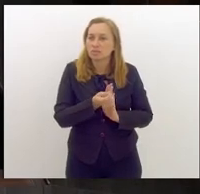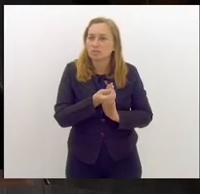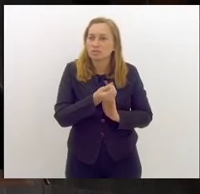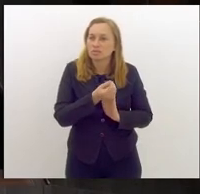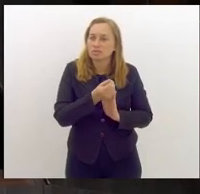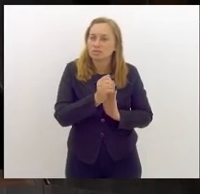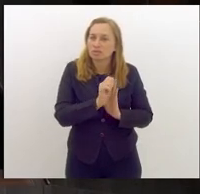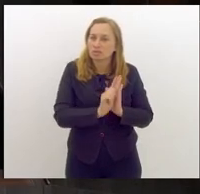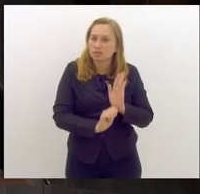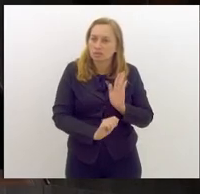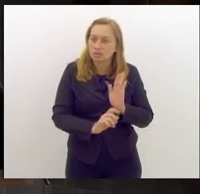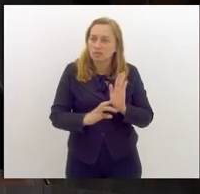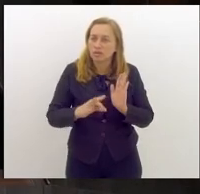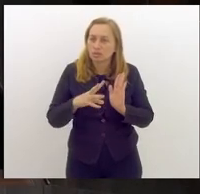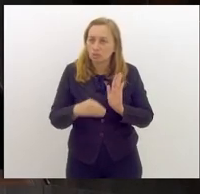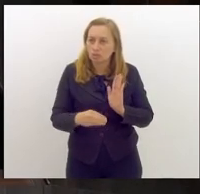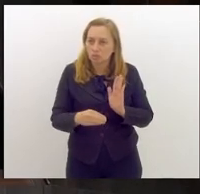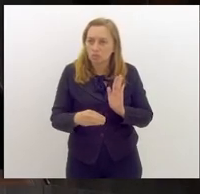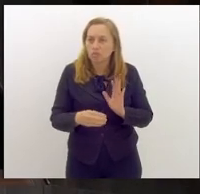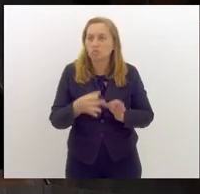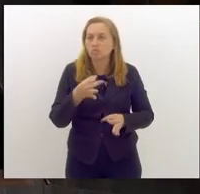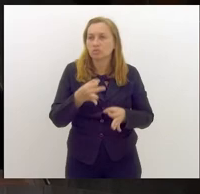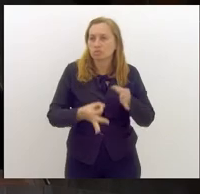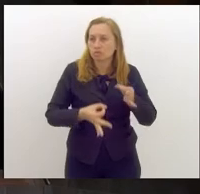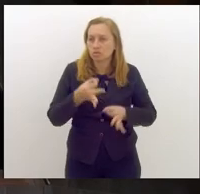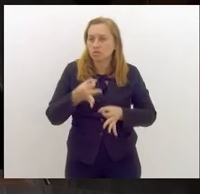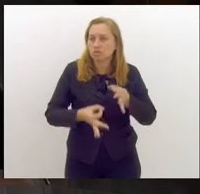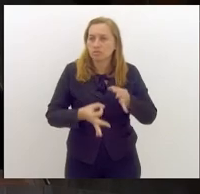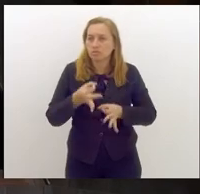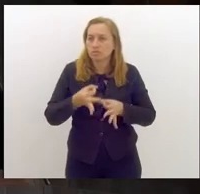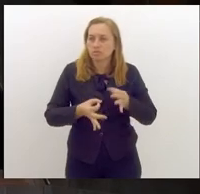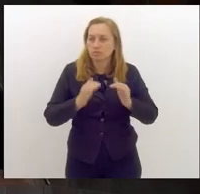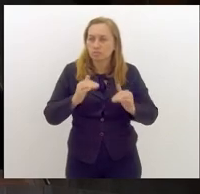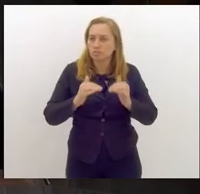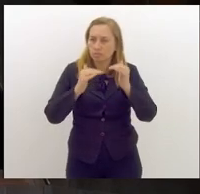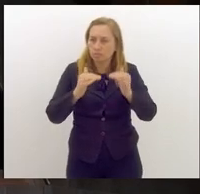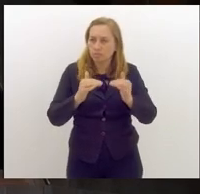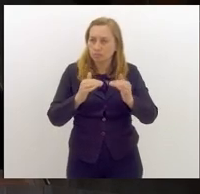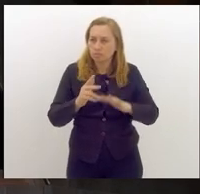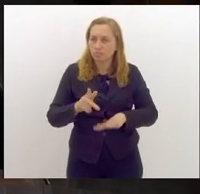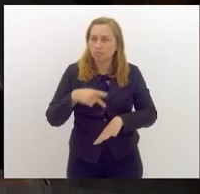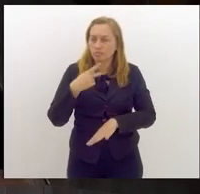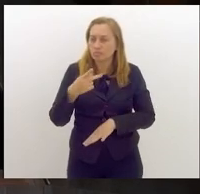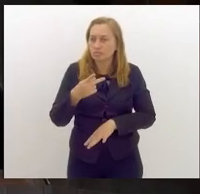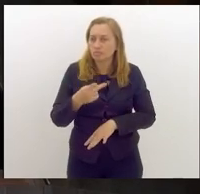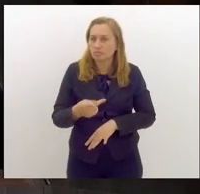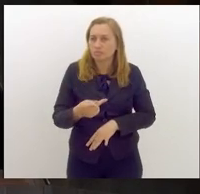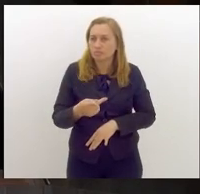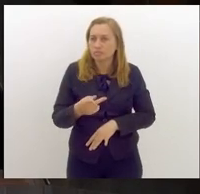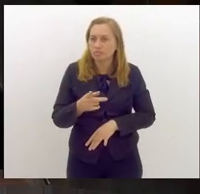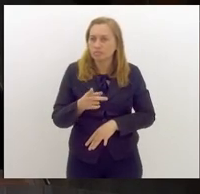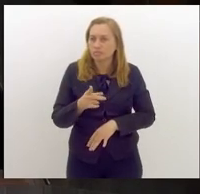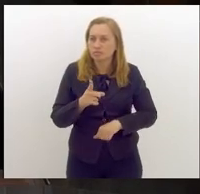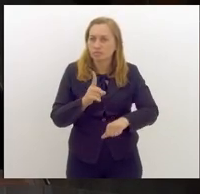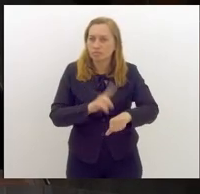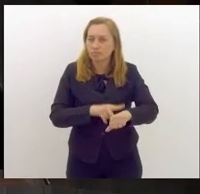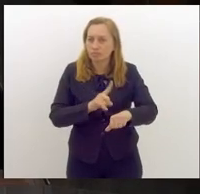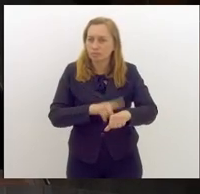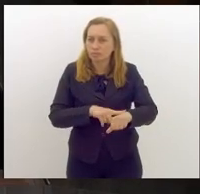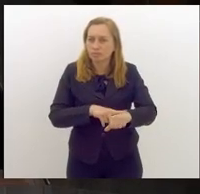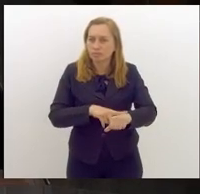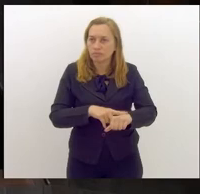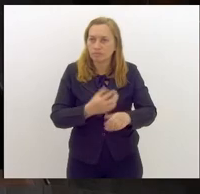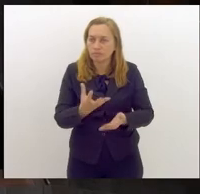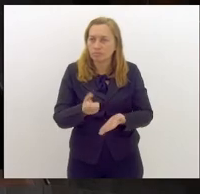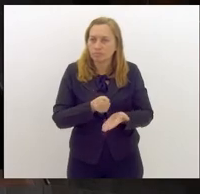e o tribunal alegou que no ato do recurso